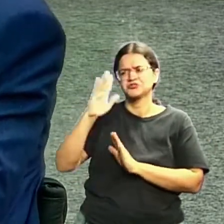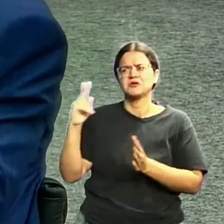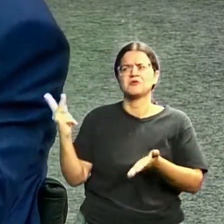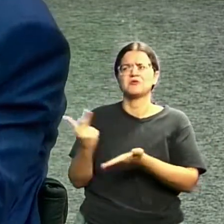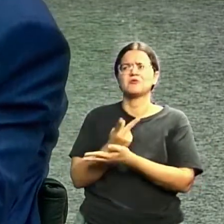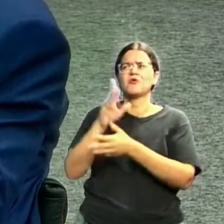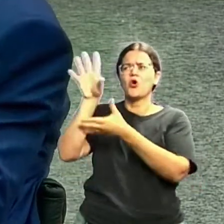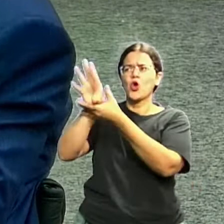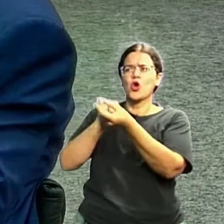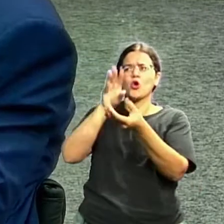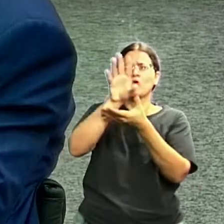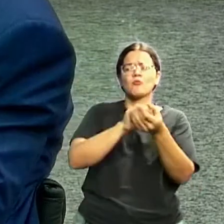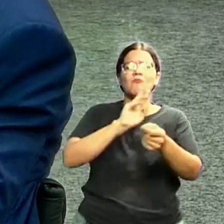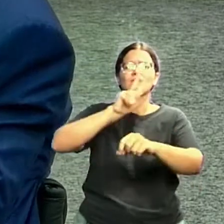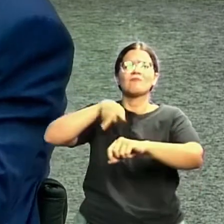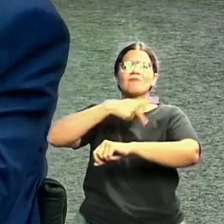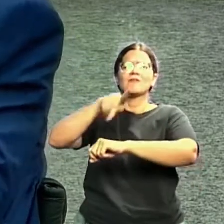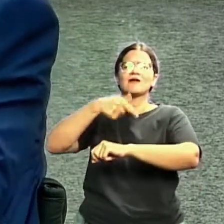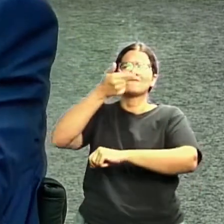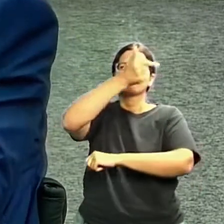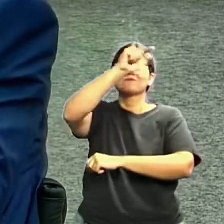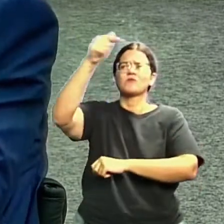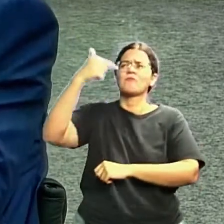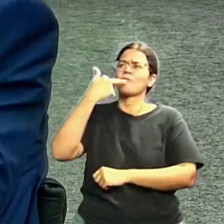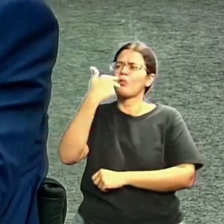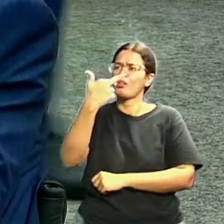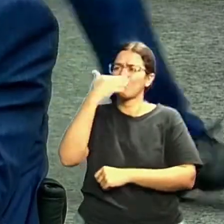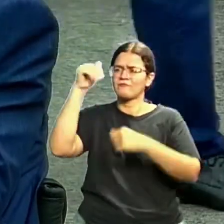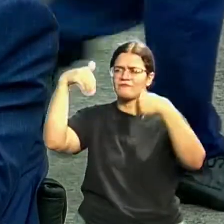adotado, principalmente nos